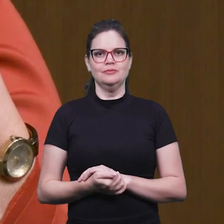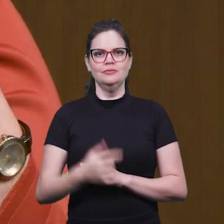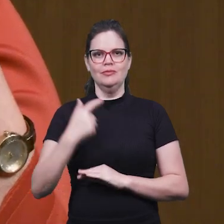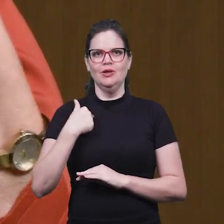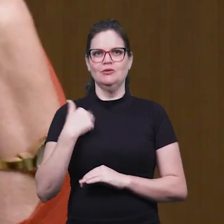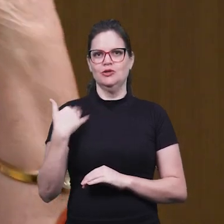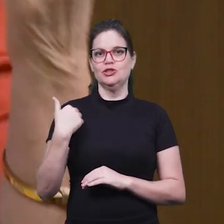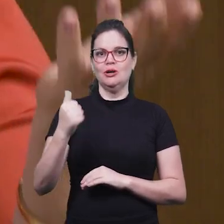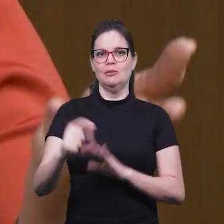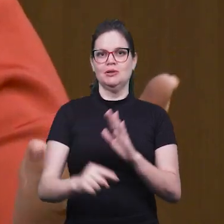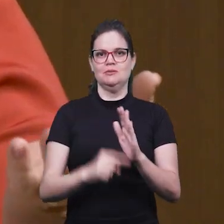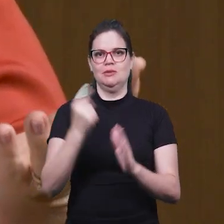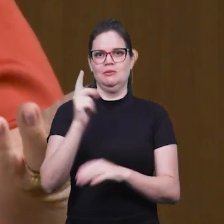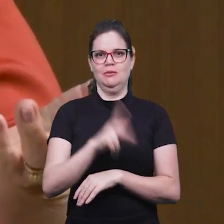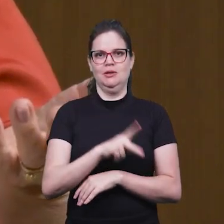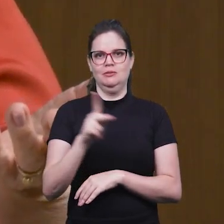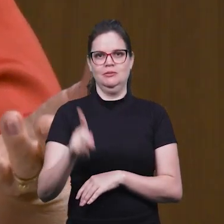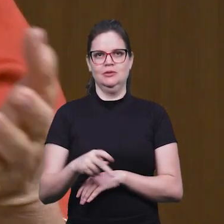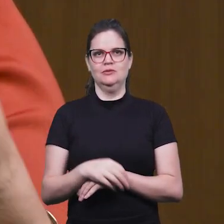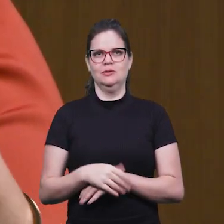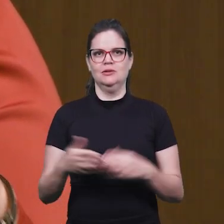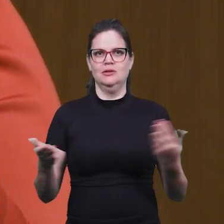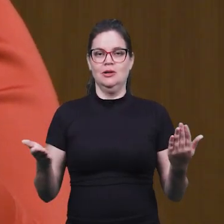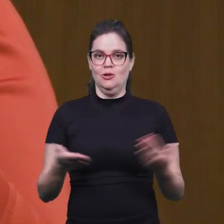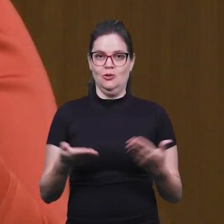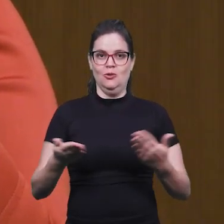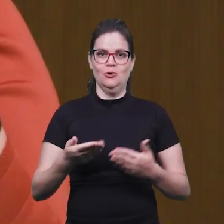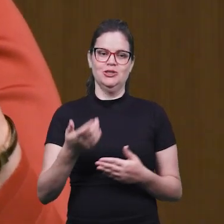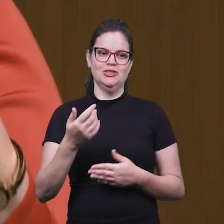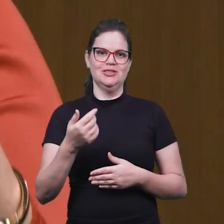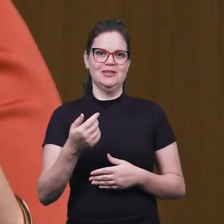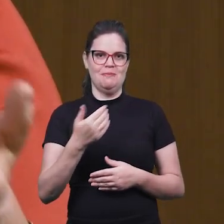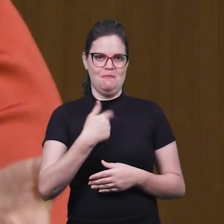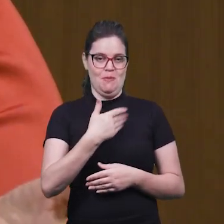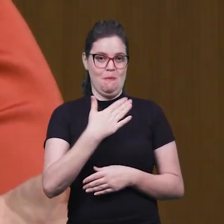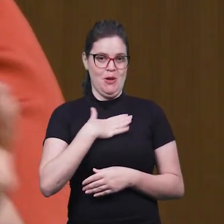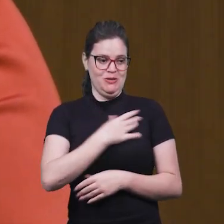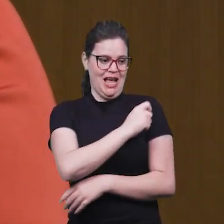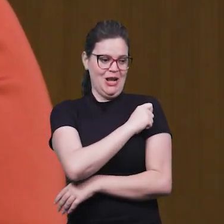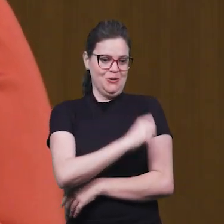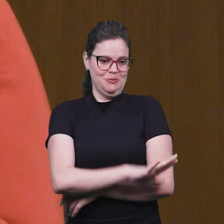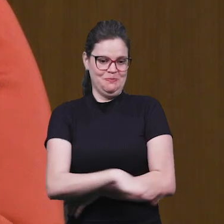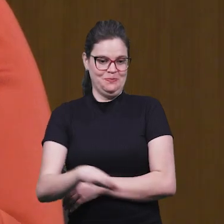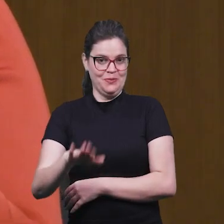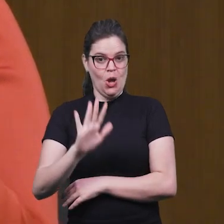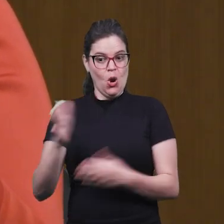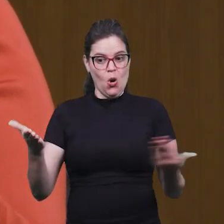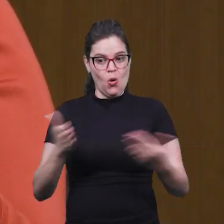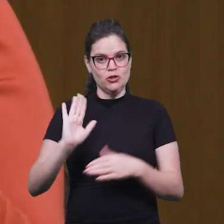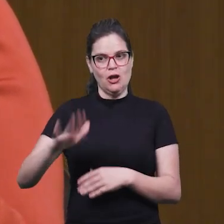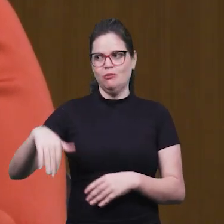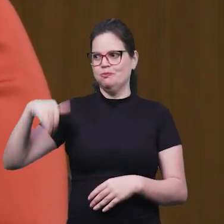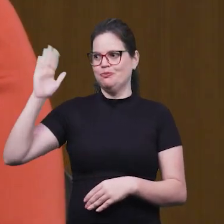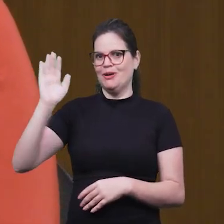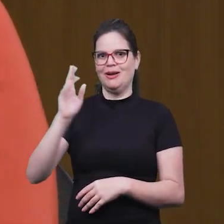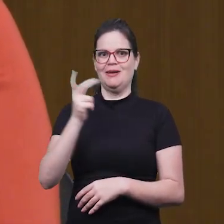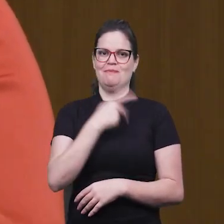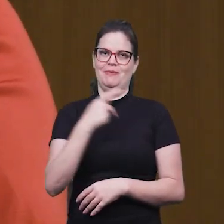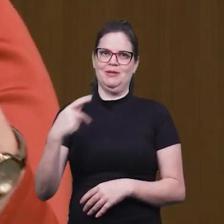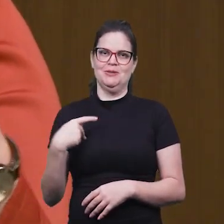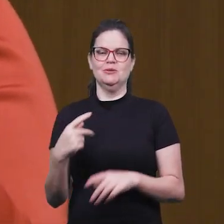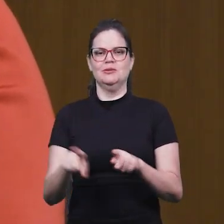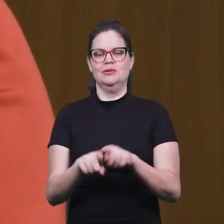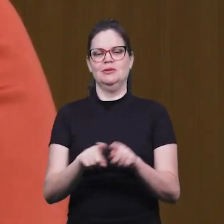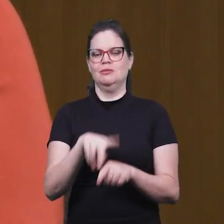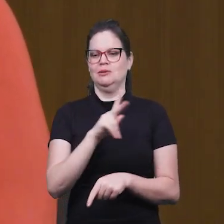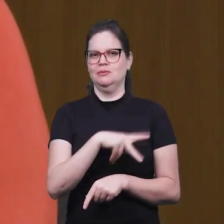igreja. Hoje tem pastores que foram meus alunos, né, professoras que foram meus alunos naquela época. Eu